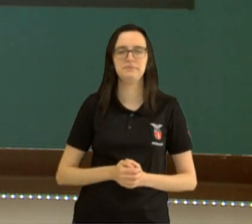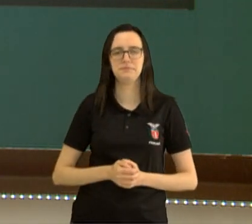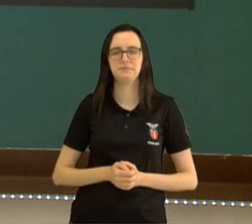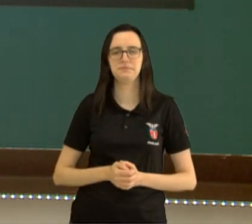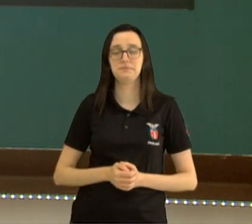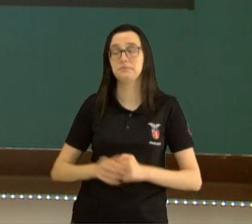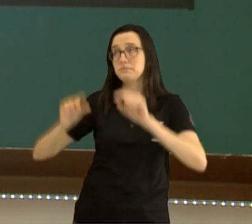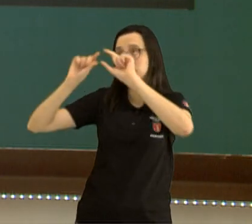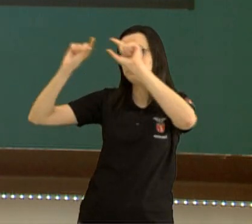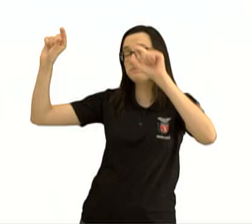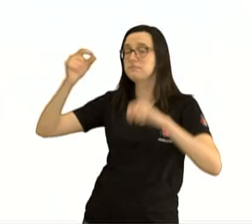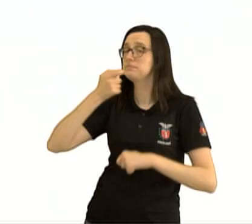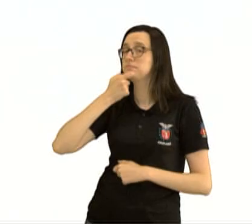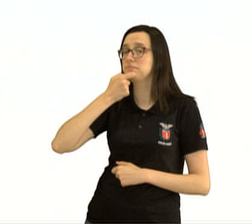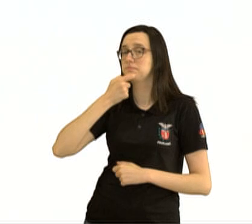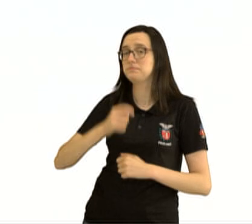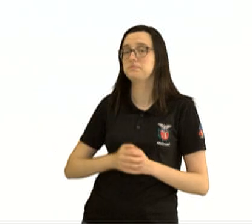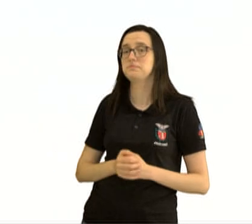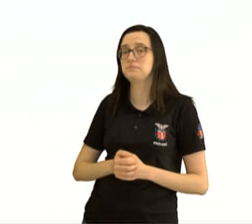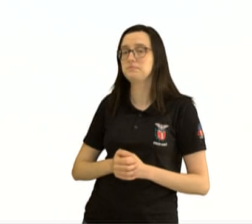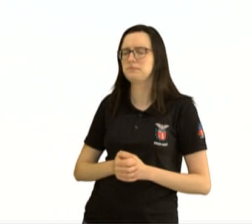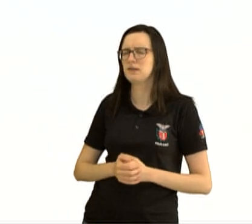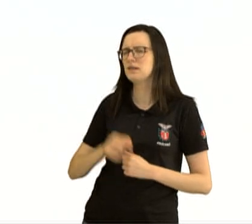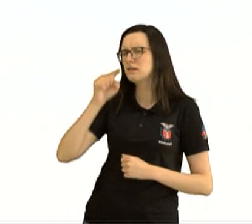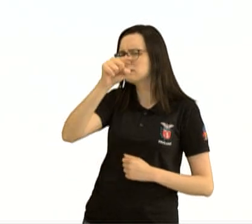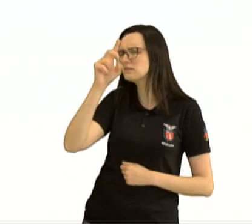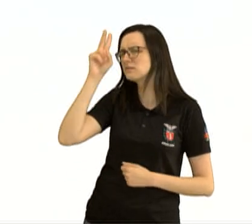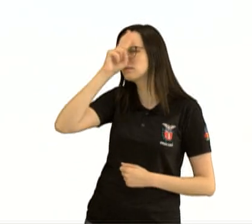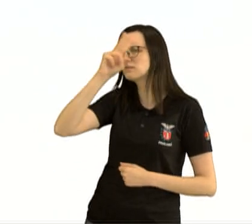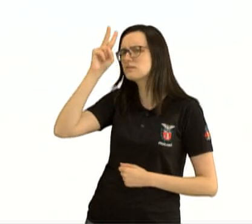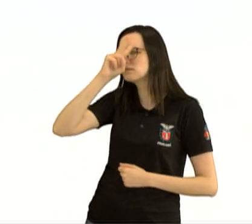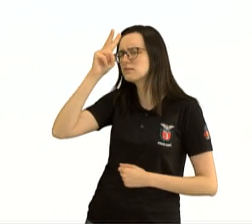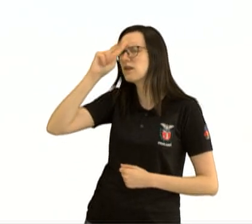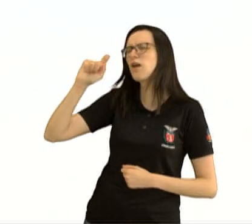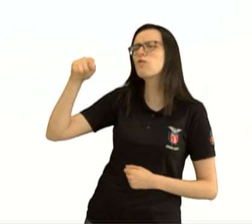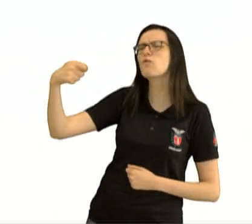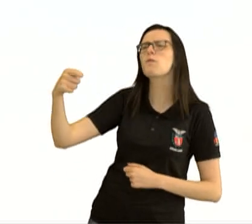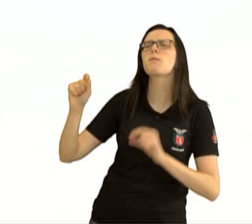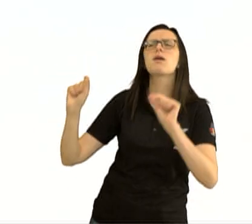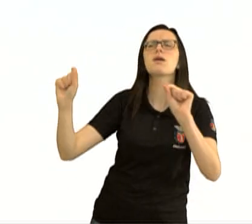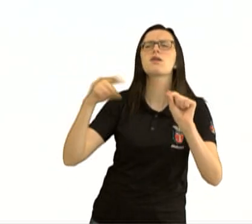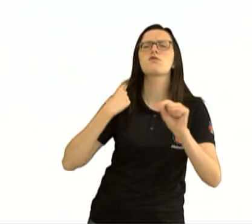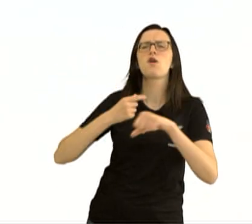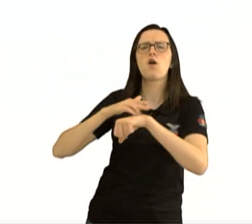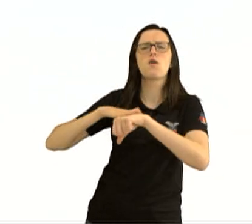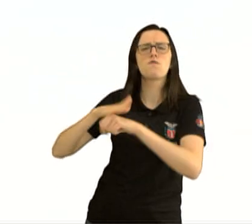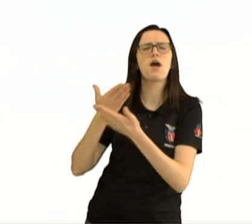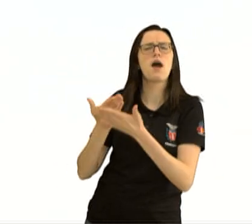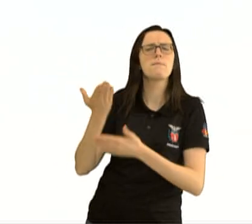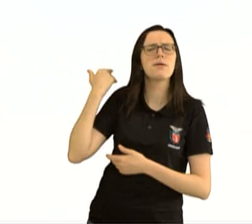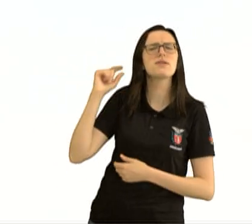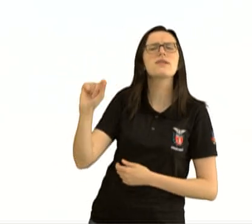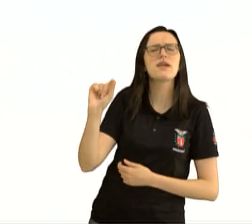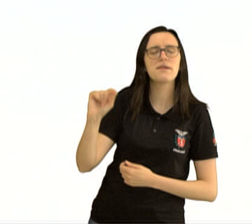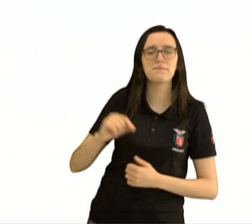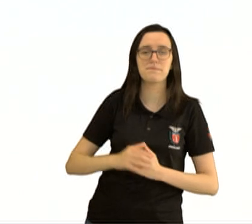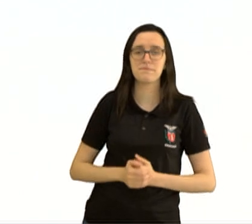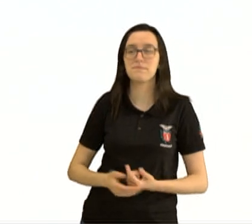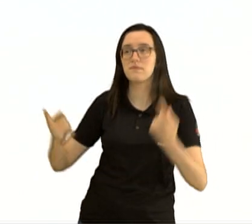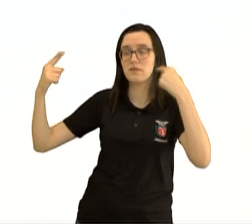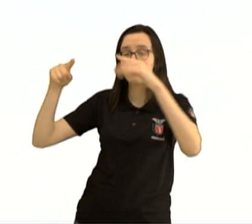who we talked about last class? Você se lembra sobre quem nós conversamos na aula passada?